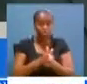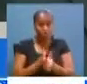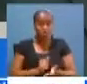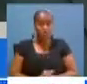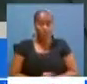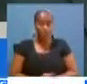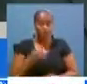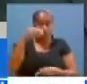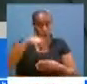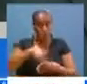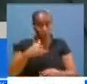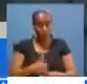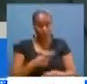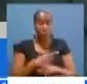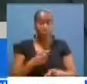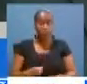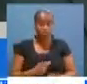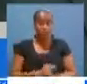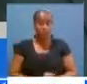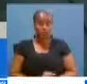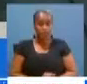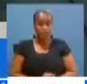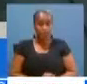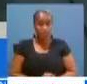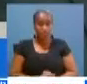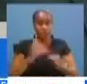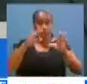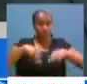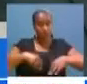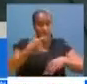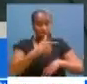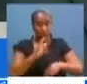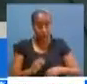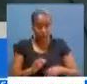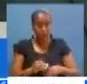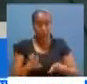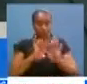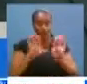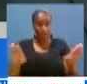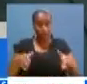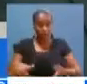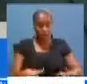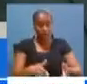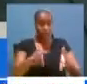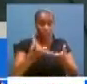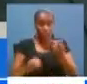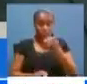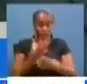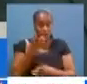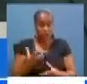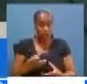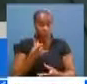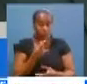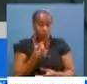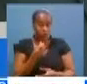oportunidade. Votamos a favor porque a extinção do Trust Fund abre caminho para a criação